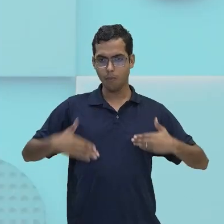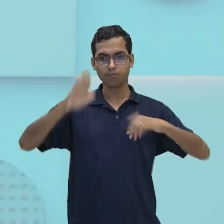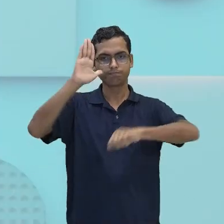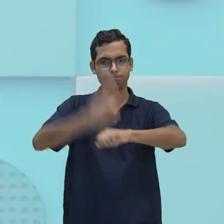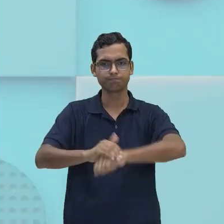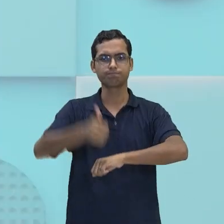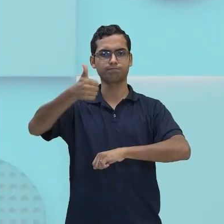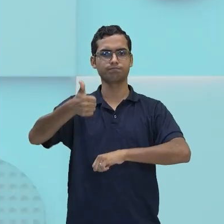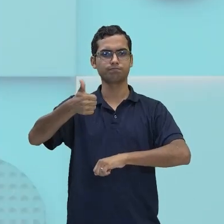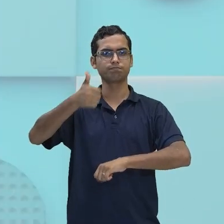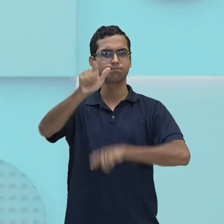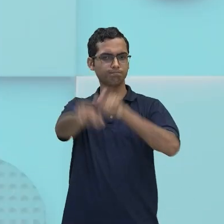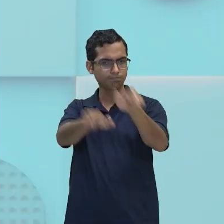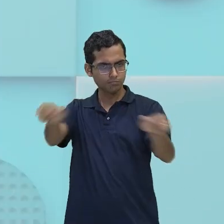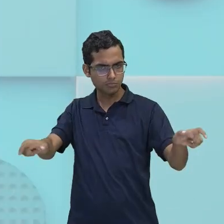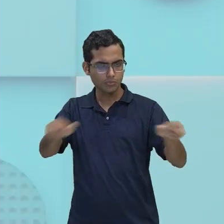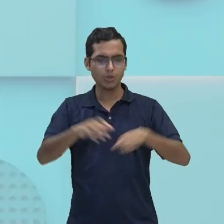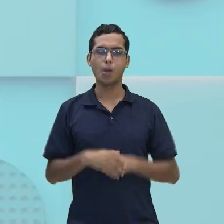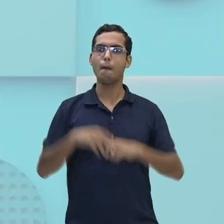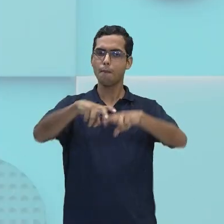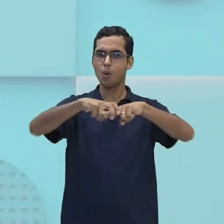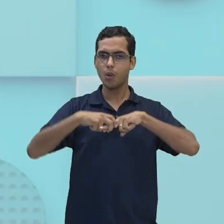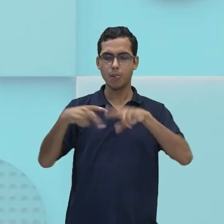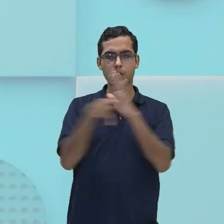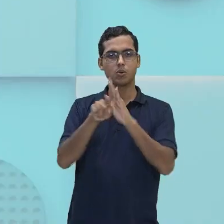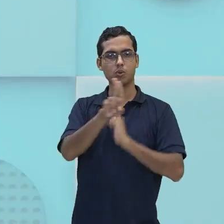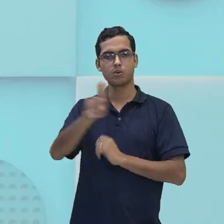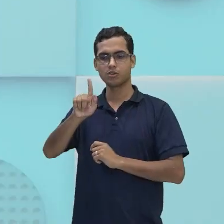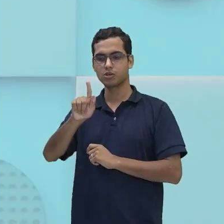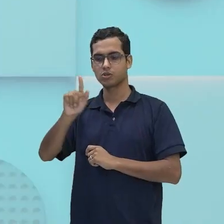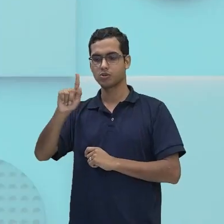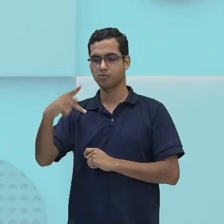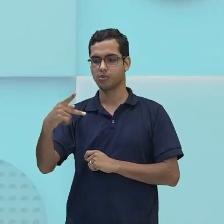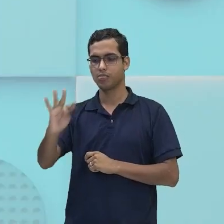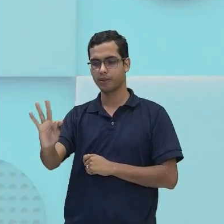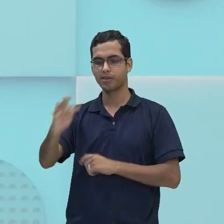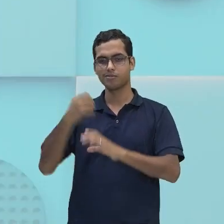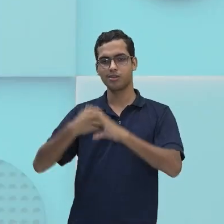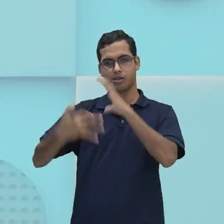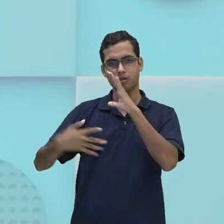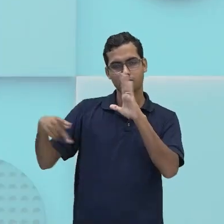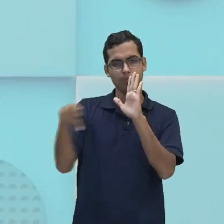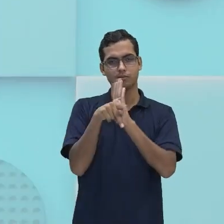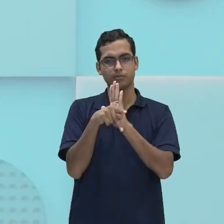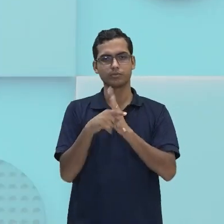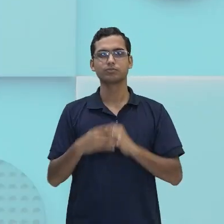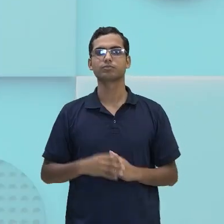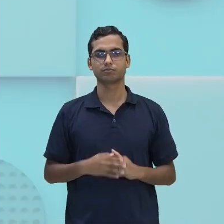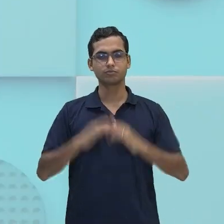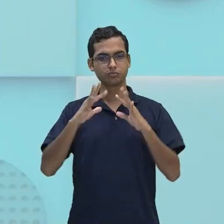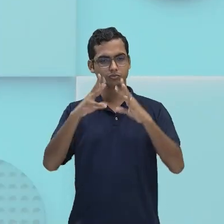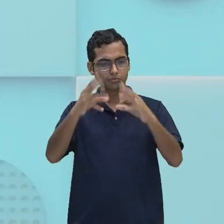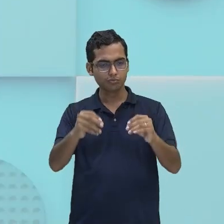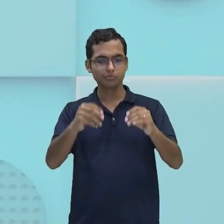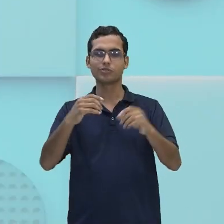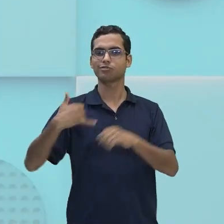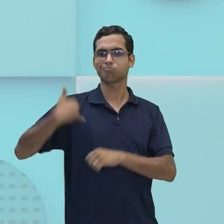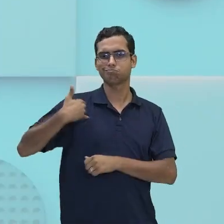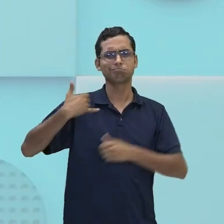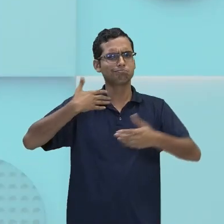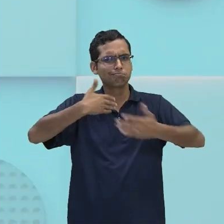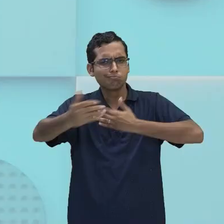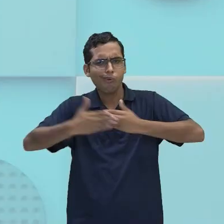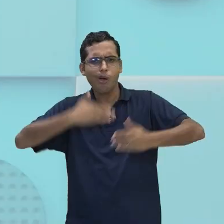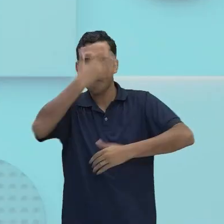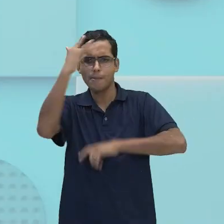interessante, né? Por isso que ela é chamada de GPT. Uma característica dela é que ela é para todas as idades, independente